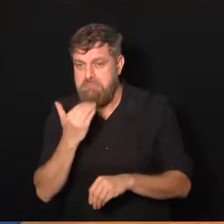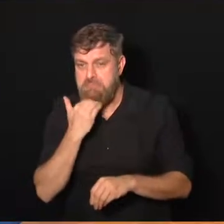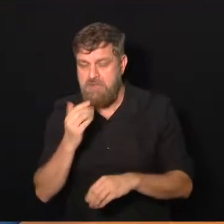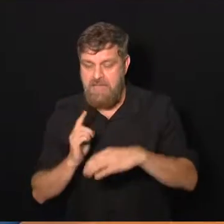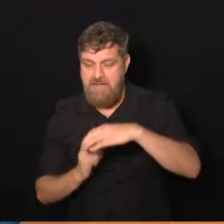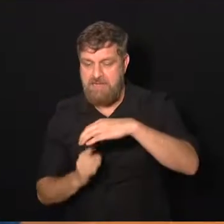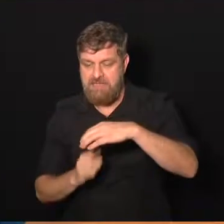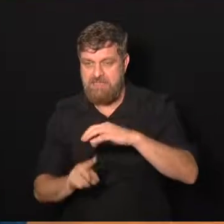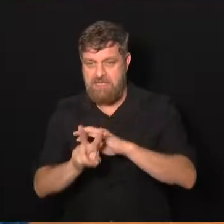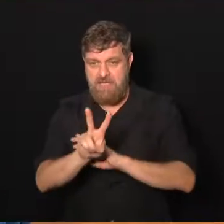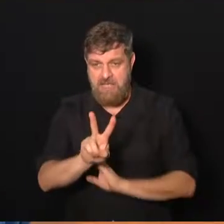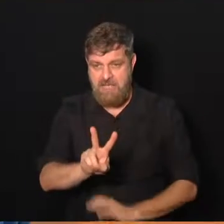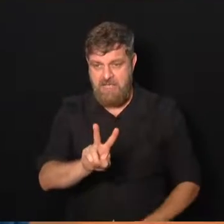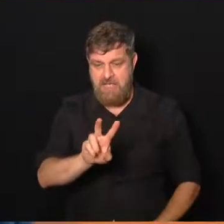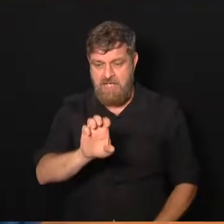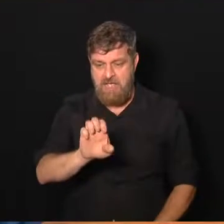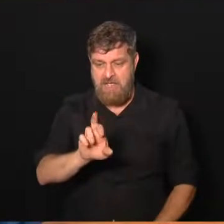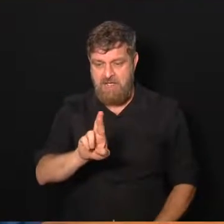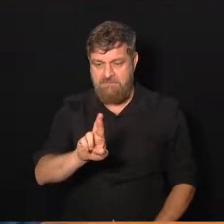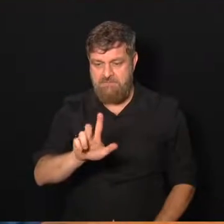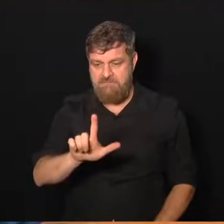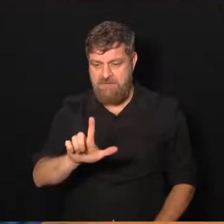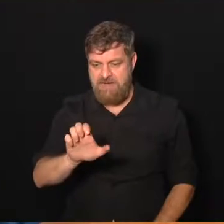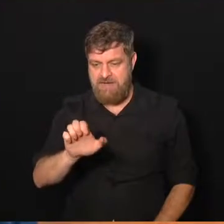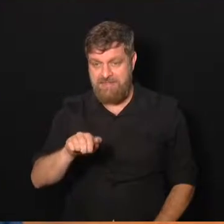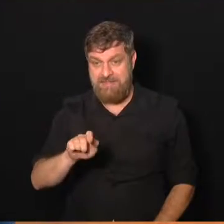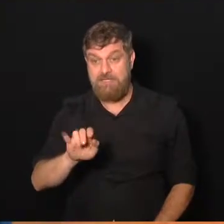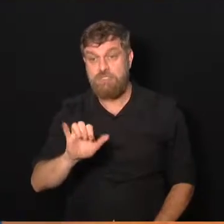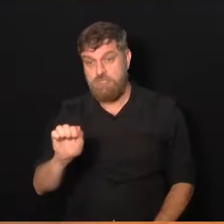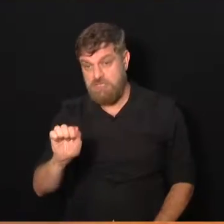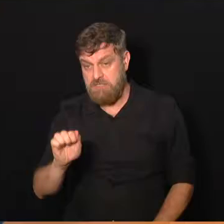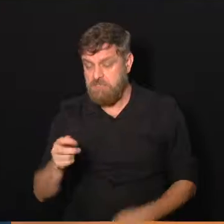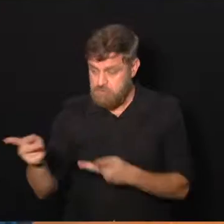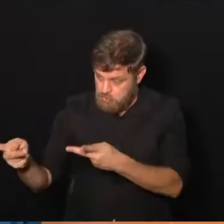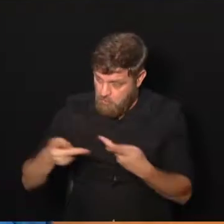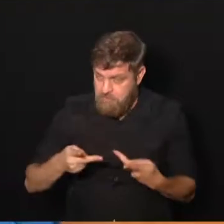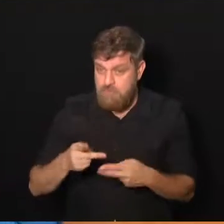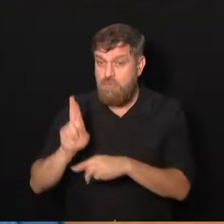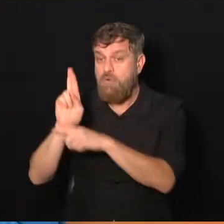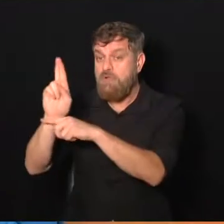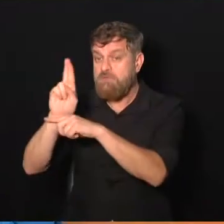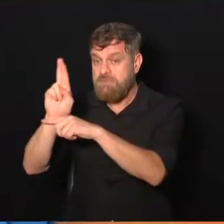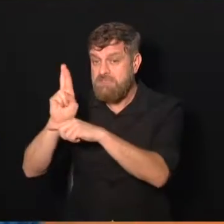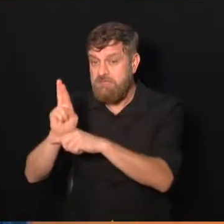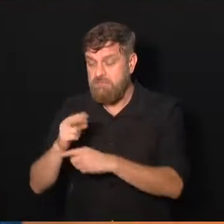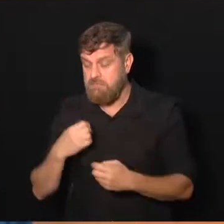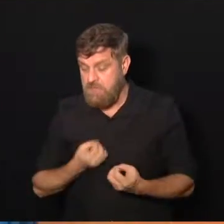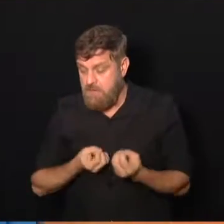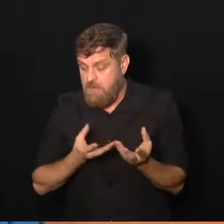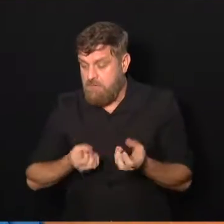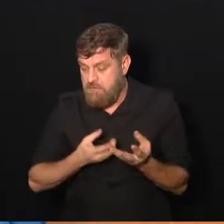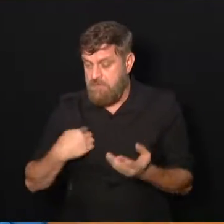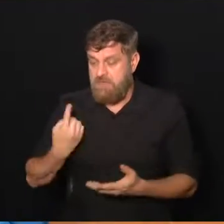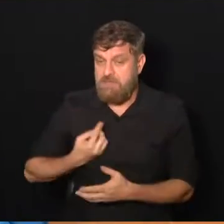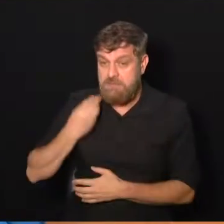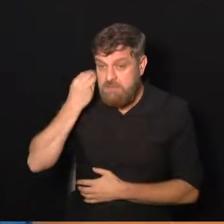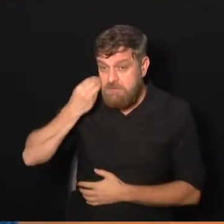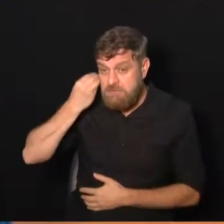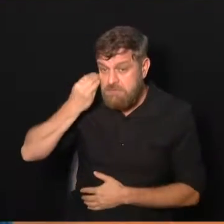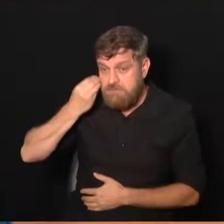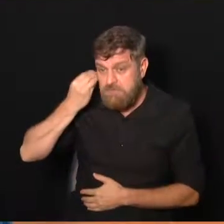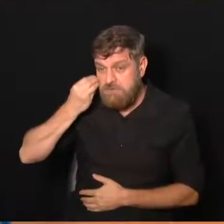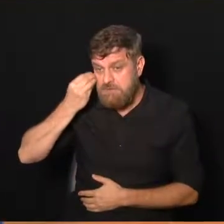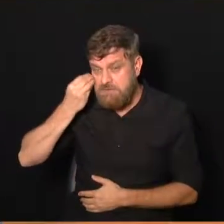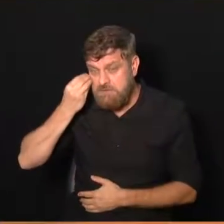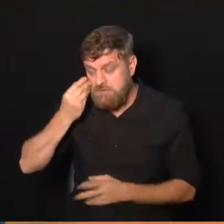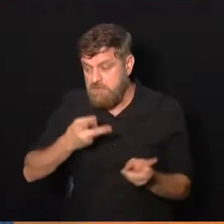solicitei, eles não podem comparecer nessa nossa reunião para que ele possa contar o caso e, pela experiência deles,